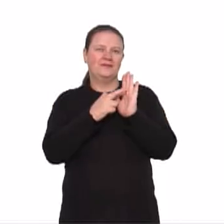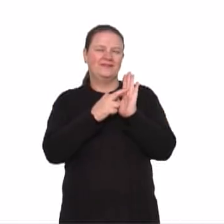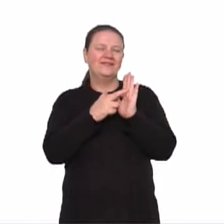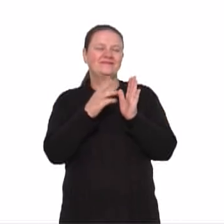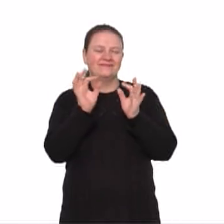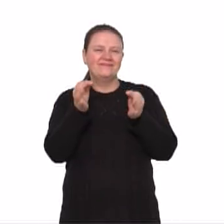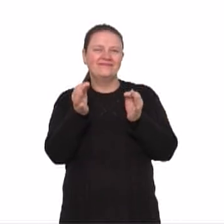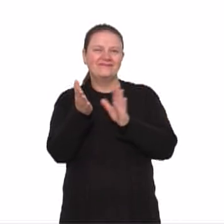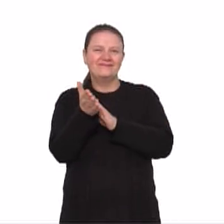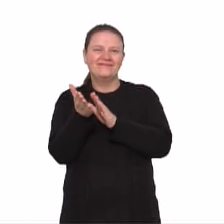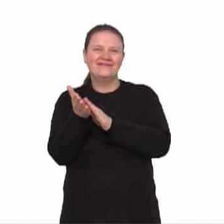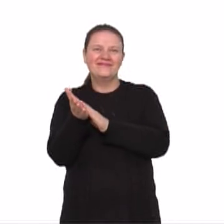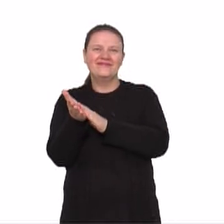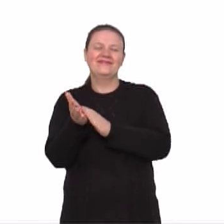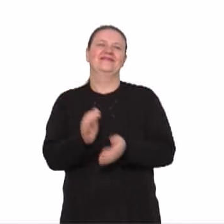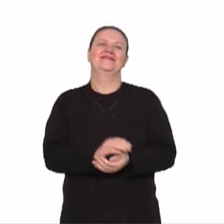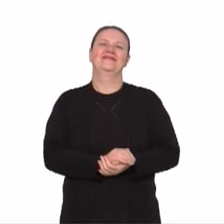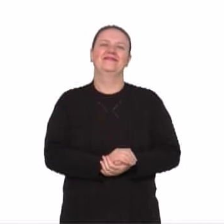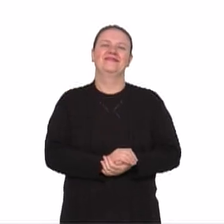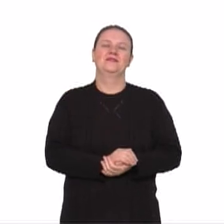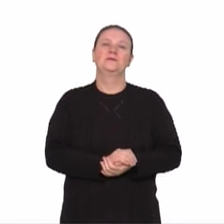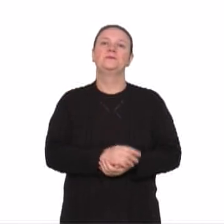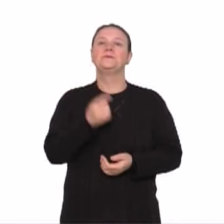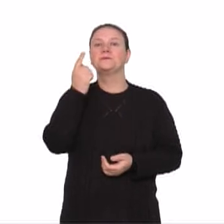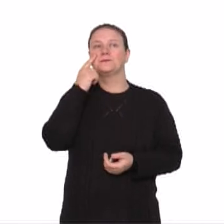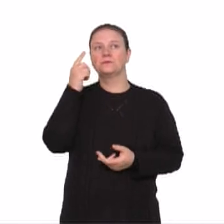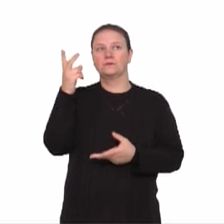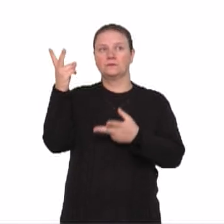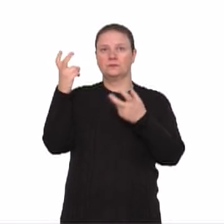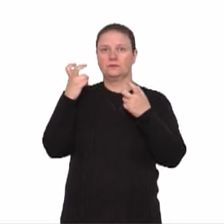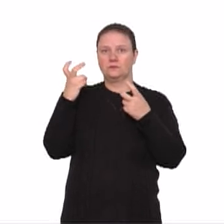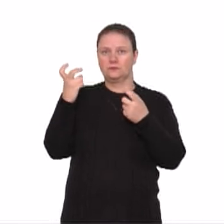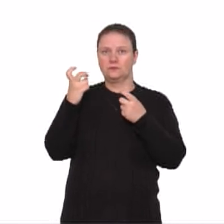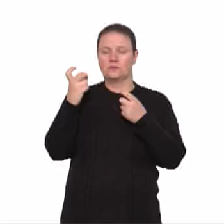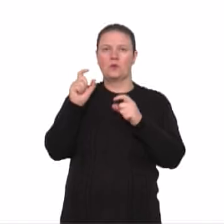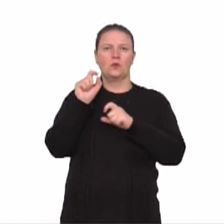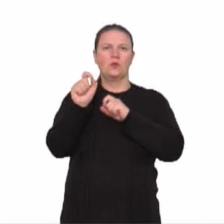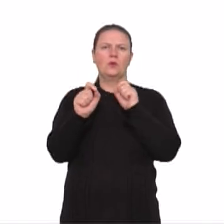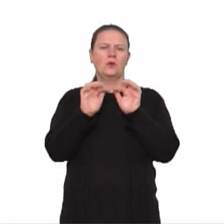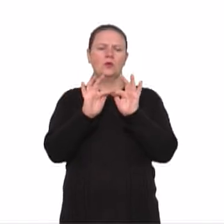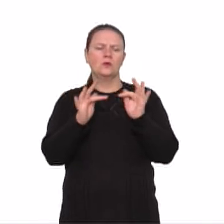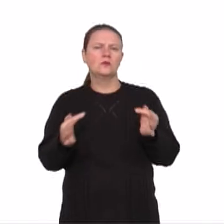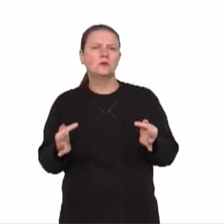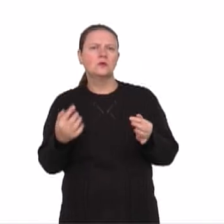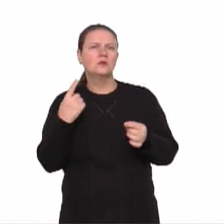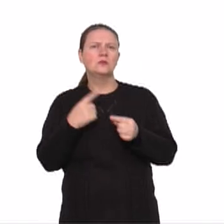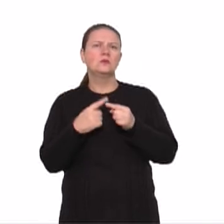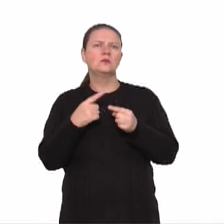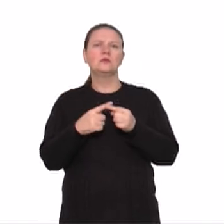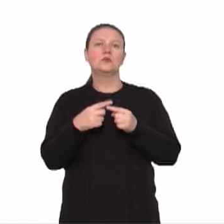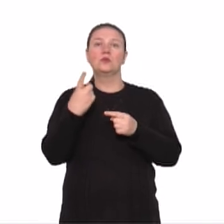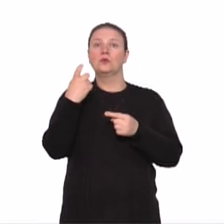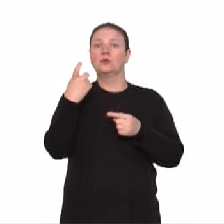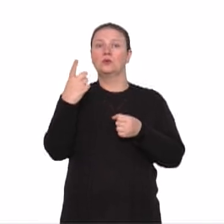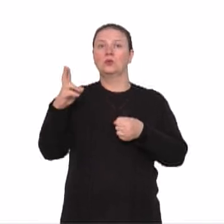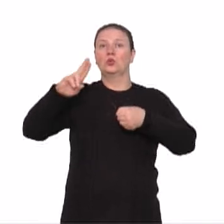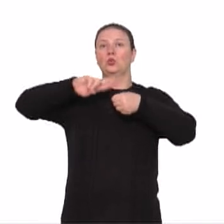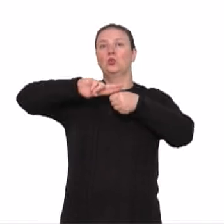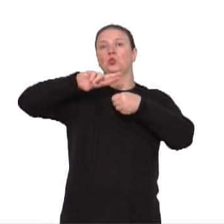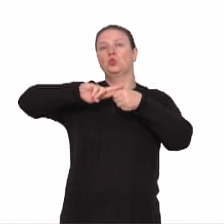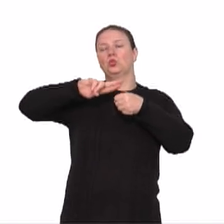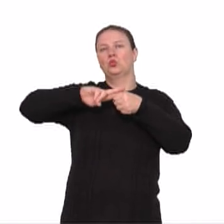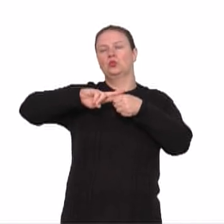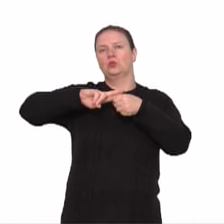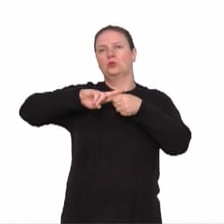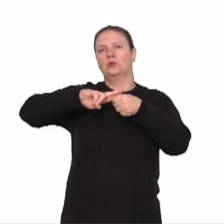parabéns. A gente viu que aqui é um sujeito simples, né? Só tem um núcleo, que é a palavra você,